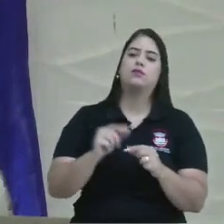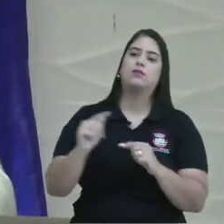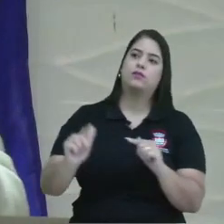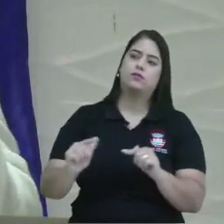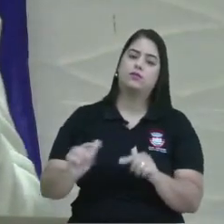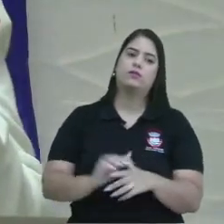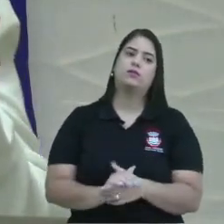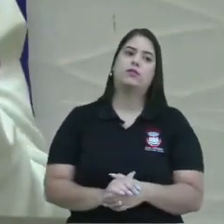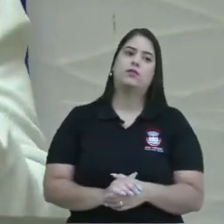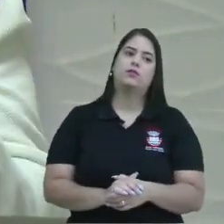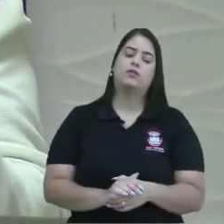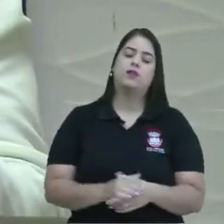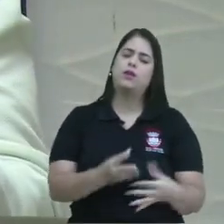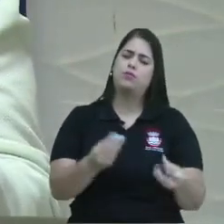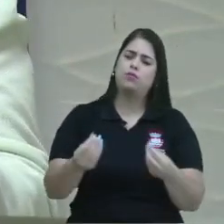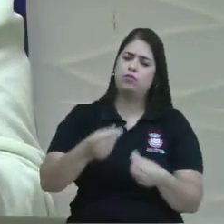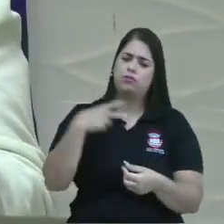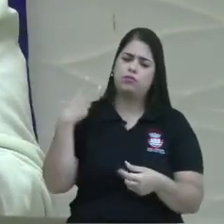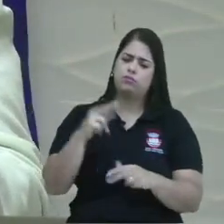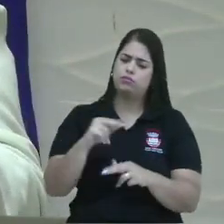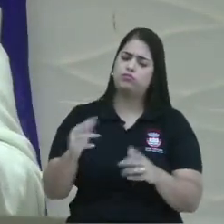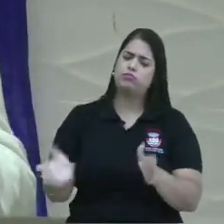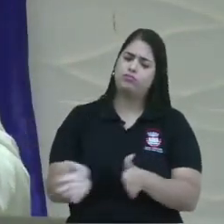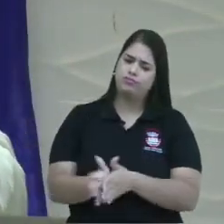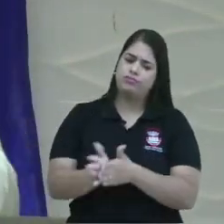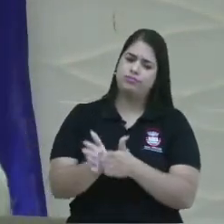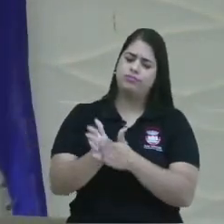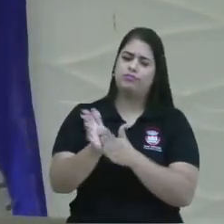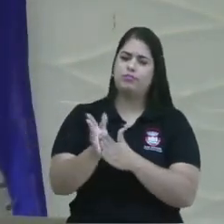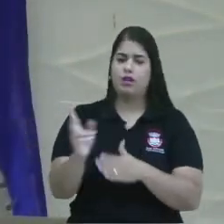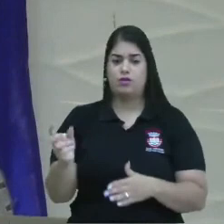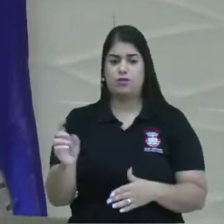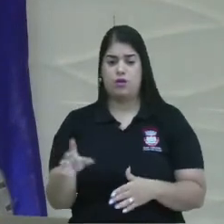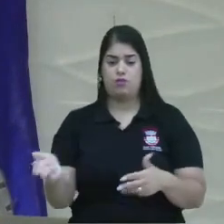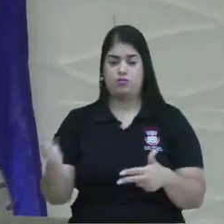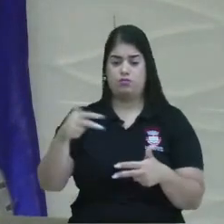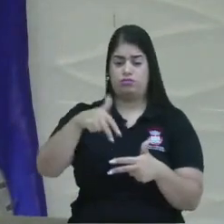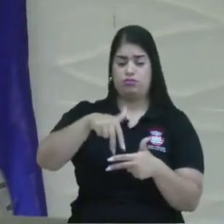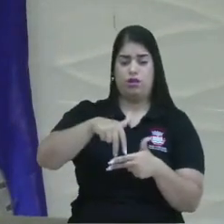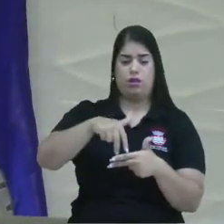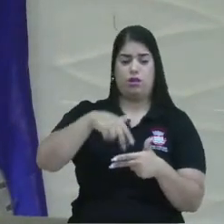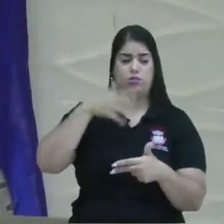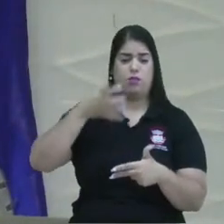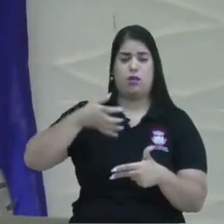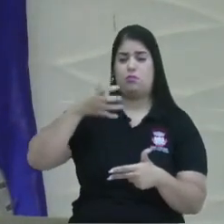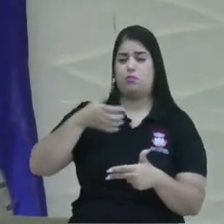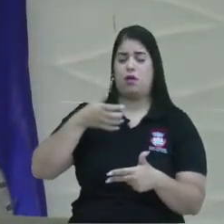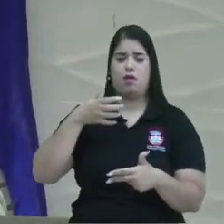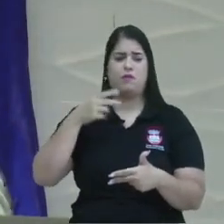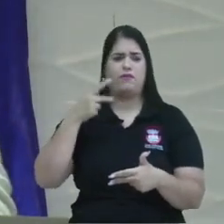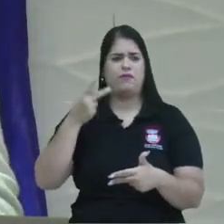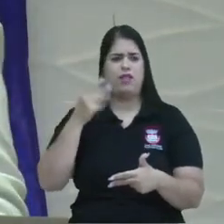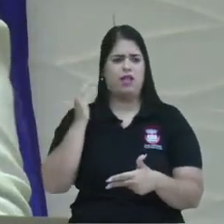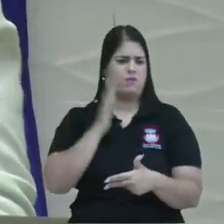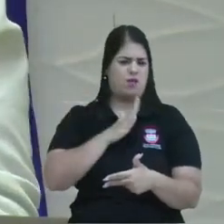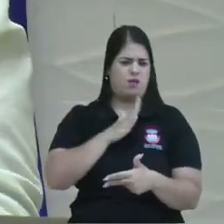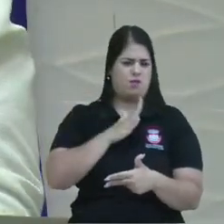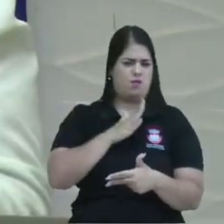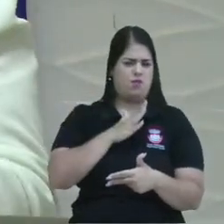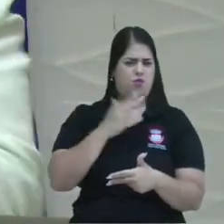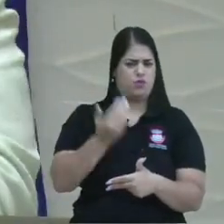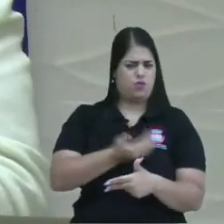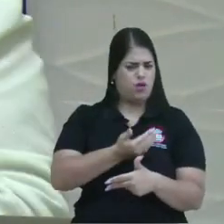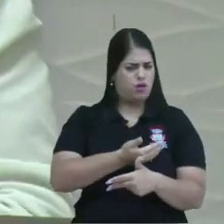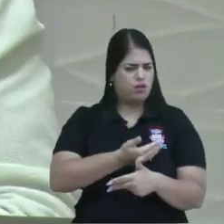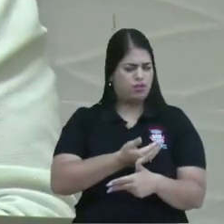aqui todos os vereadores estão de parabéns. Não adianta chegar aqui na tribuna e querer falar mal do vizinho,